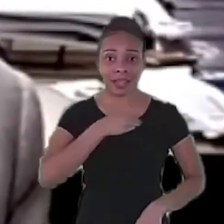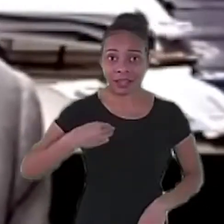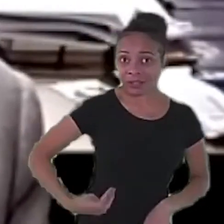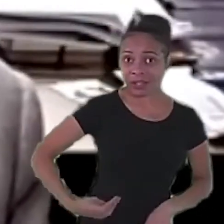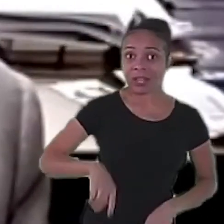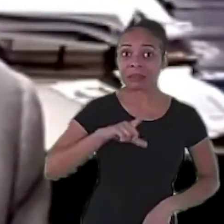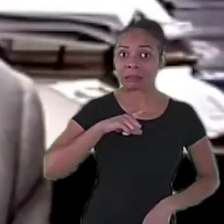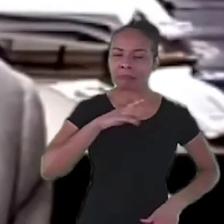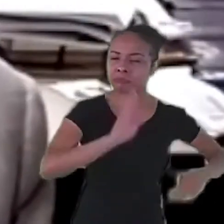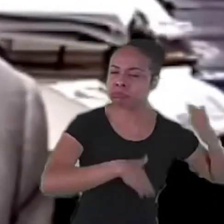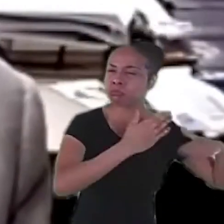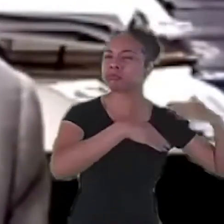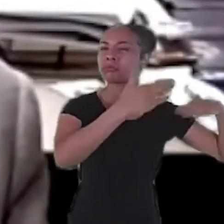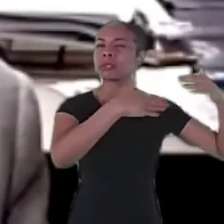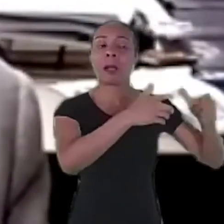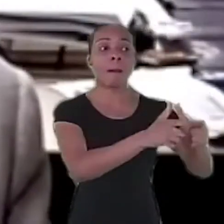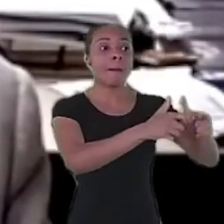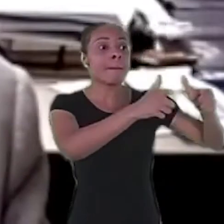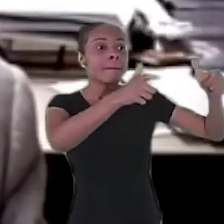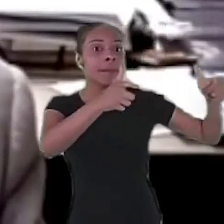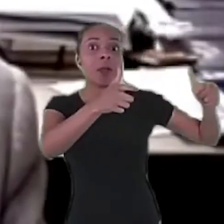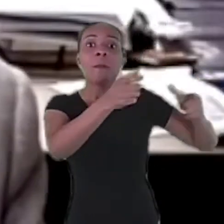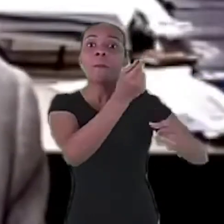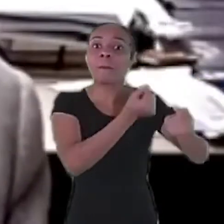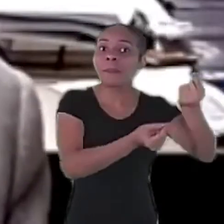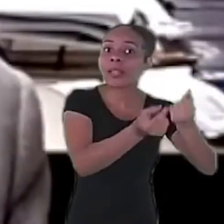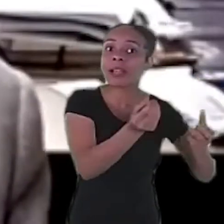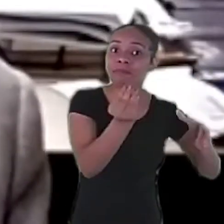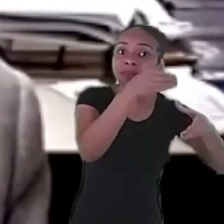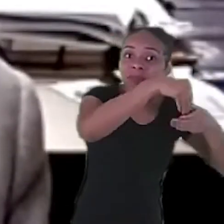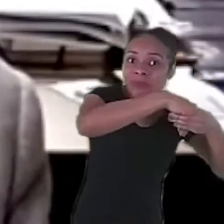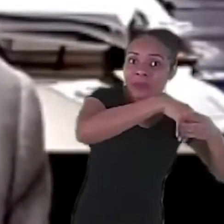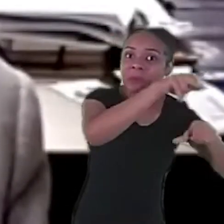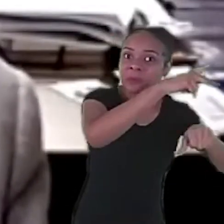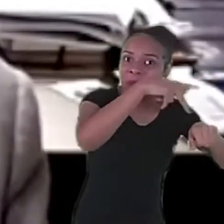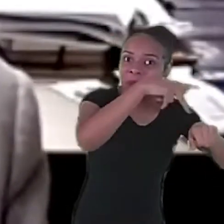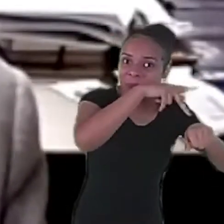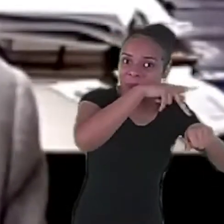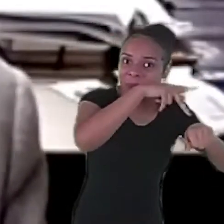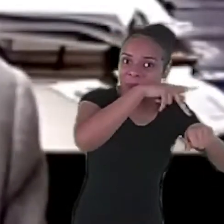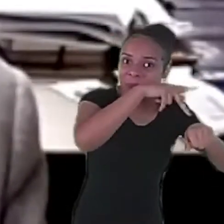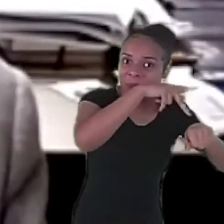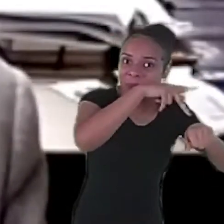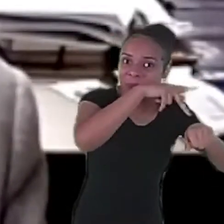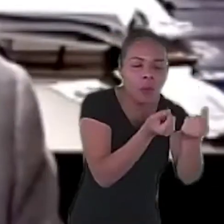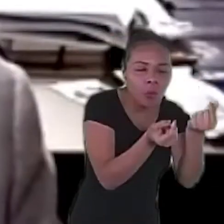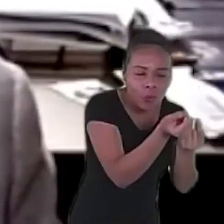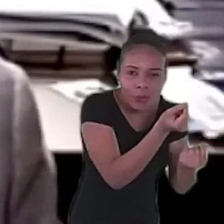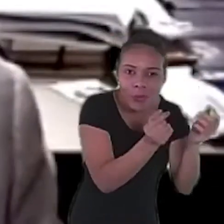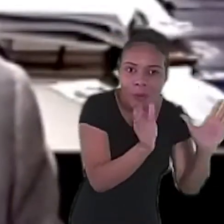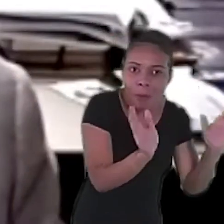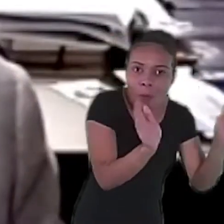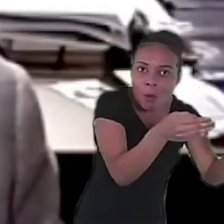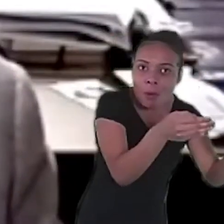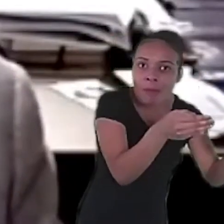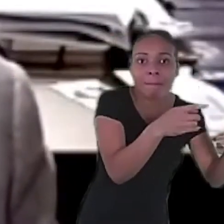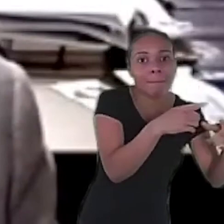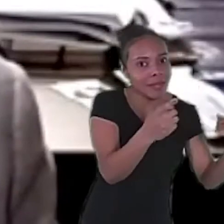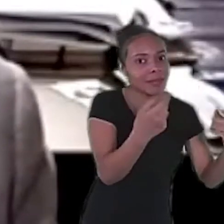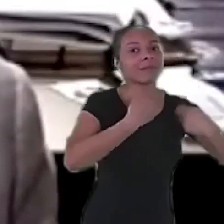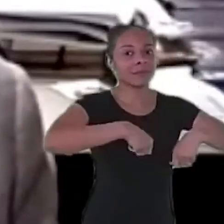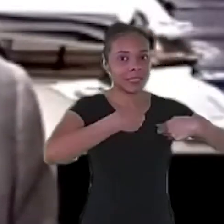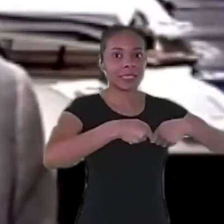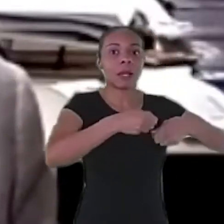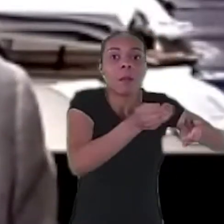ampliação do mercado interno. E, portanto, a renda na China está ficando muito concentrada, mas eles vão ter que desconcentrar a renda